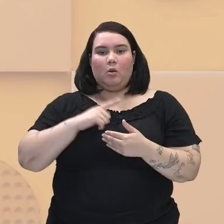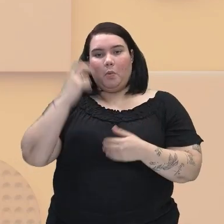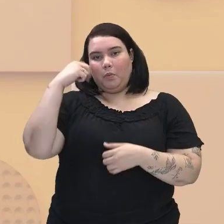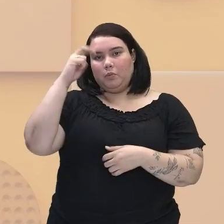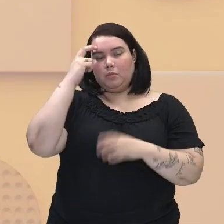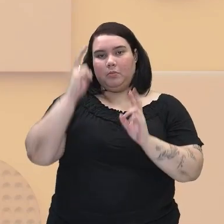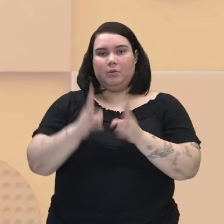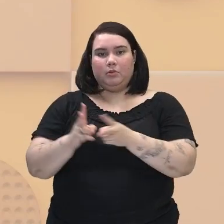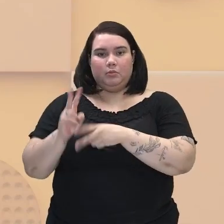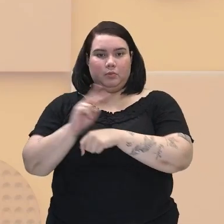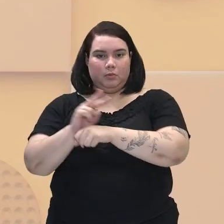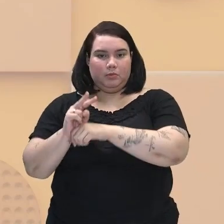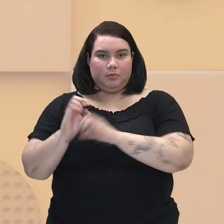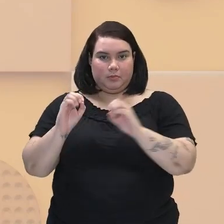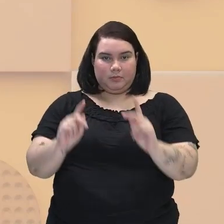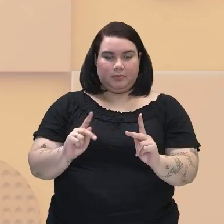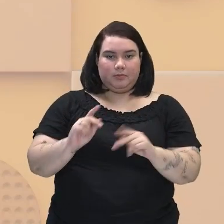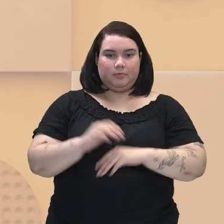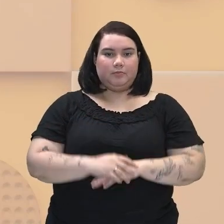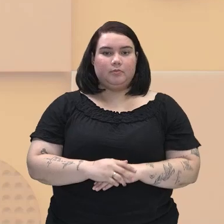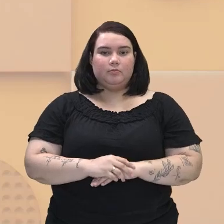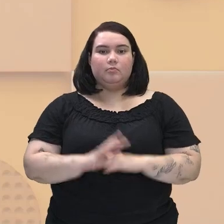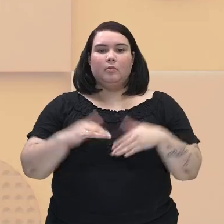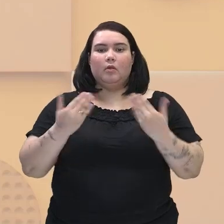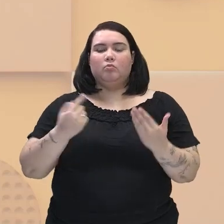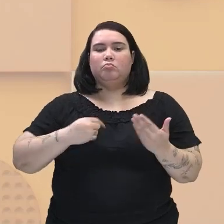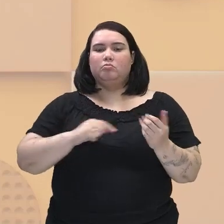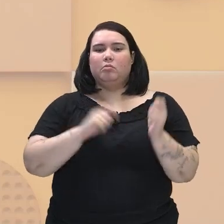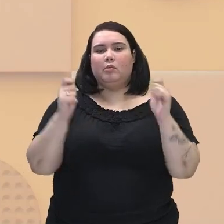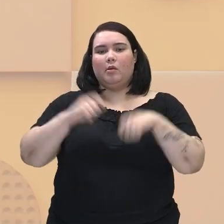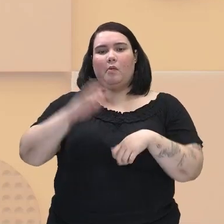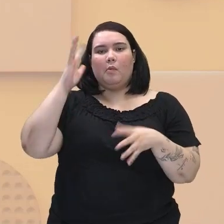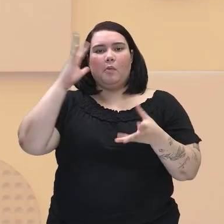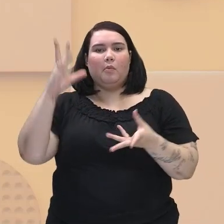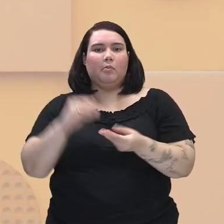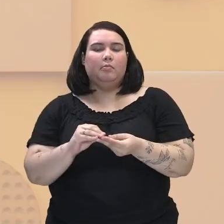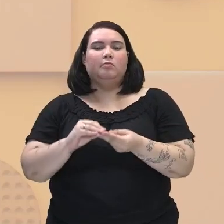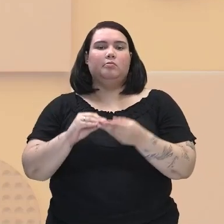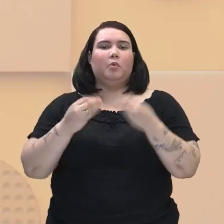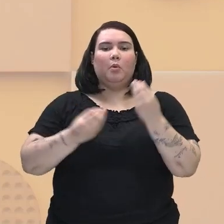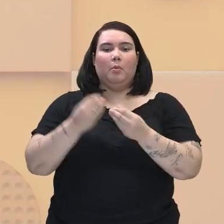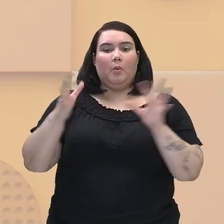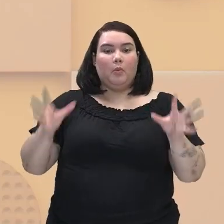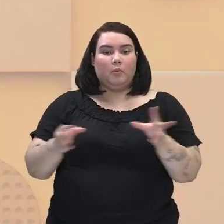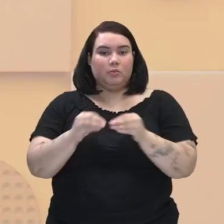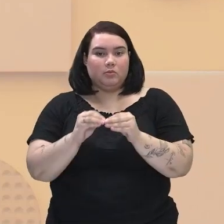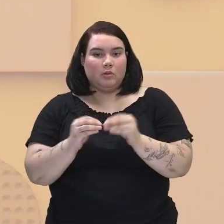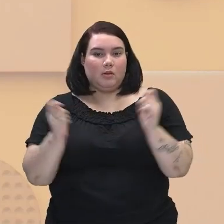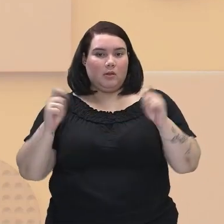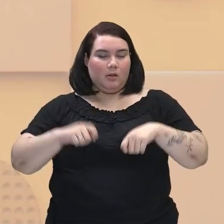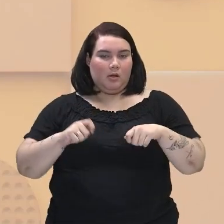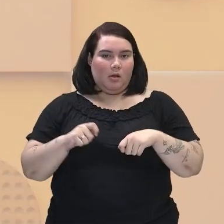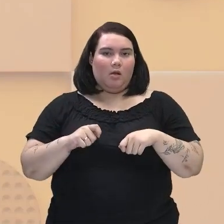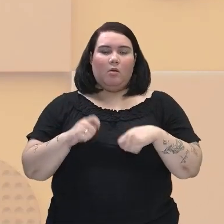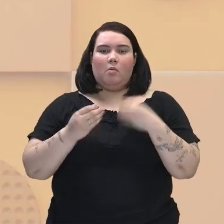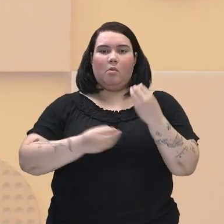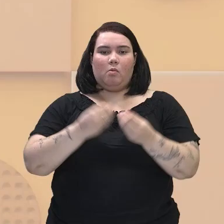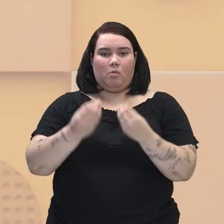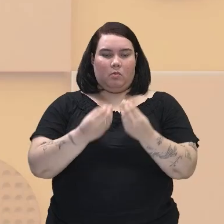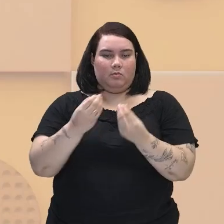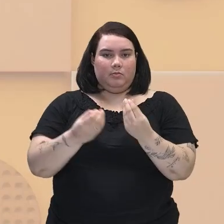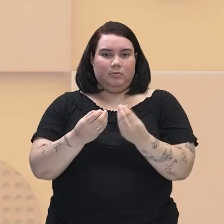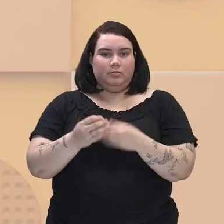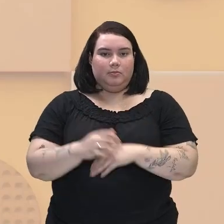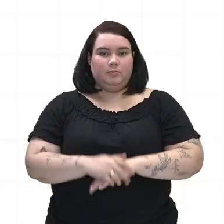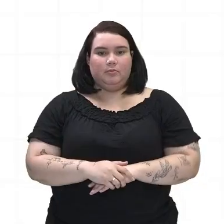preserva, ok? E o que nós podemos tirar de conclusão de tudo isso? Vamos ver o que a gente pode fechar, qual a ideia final para a